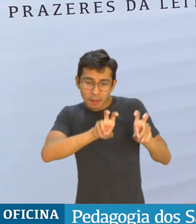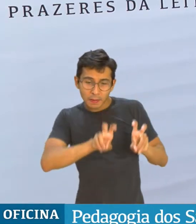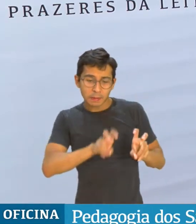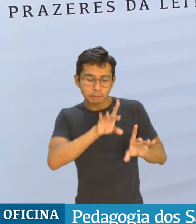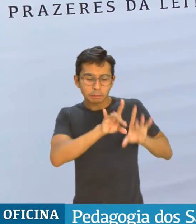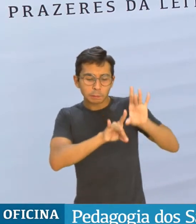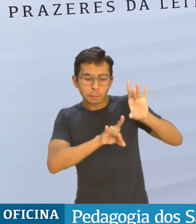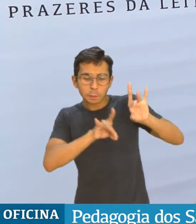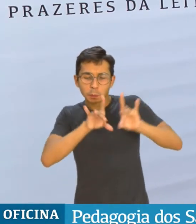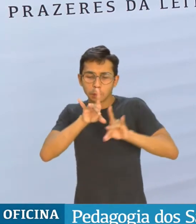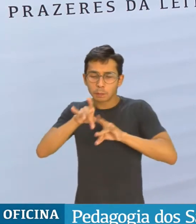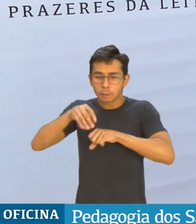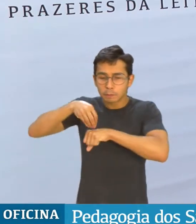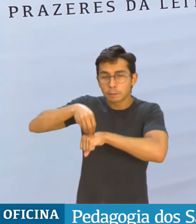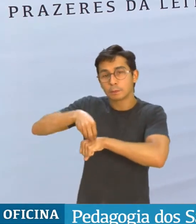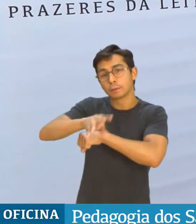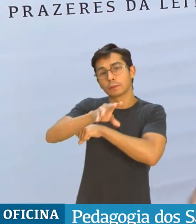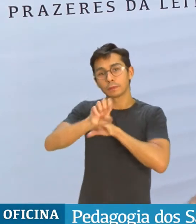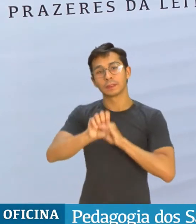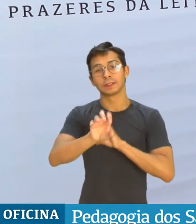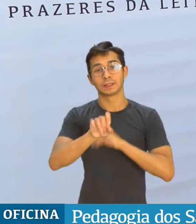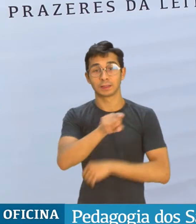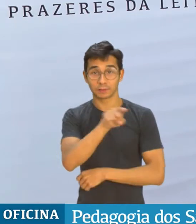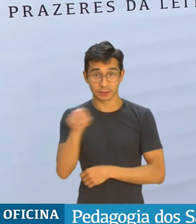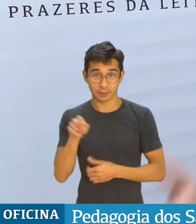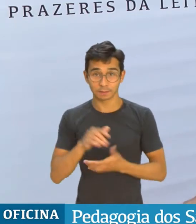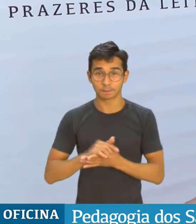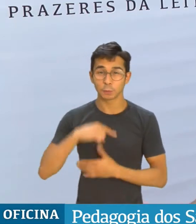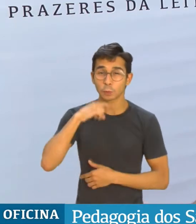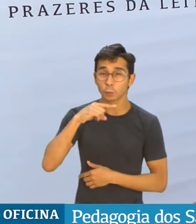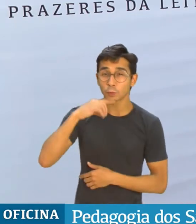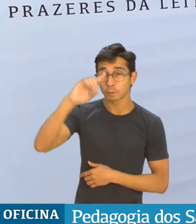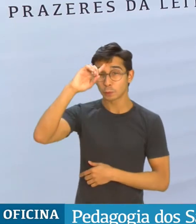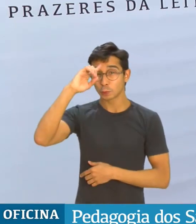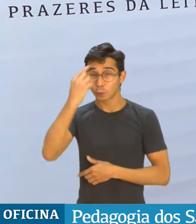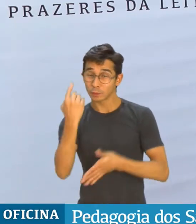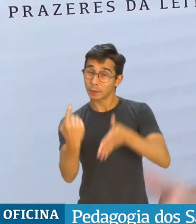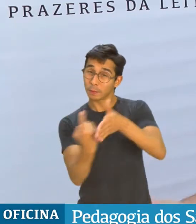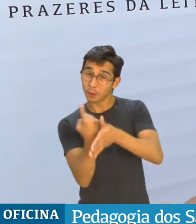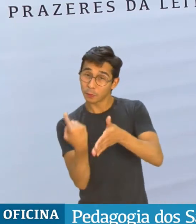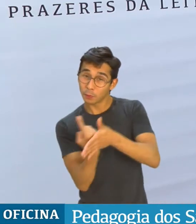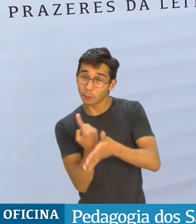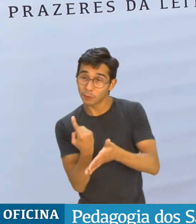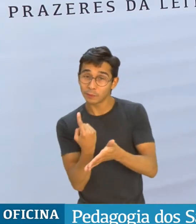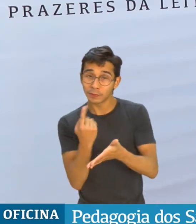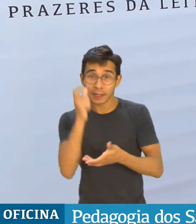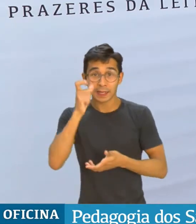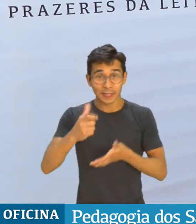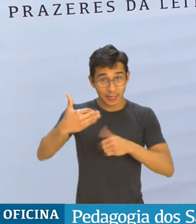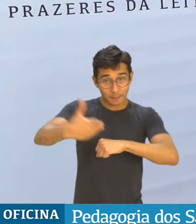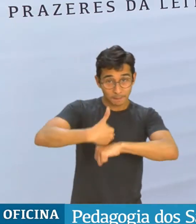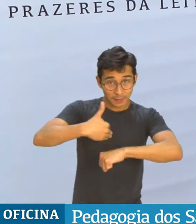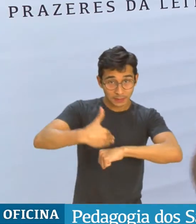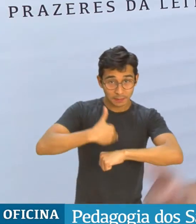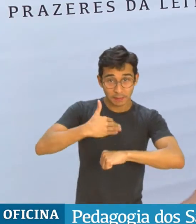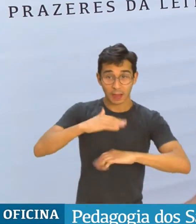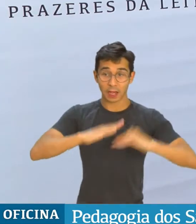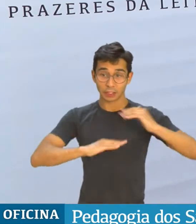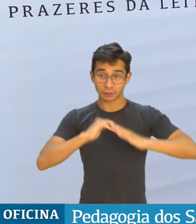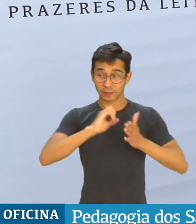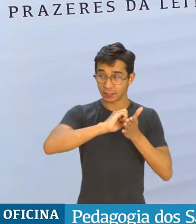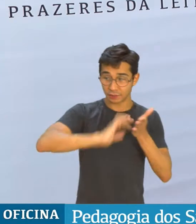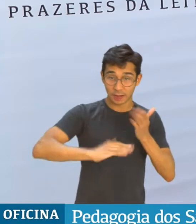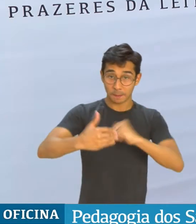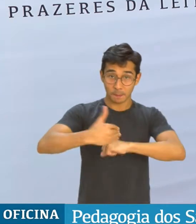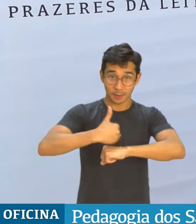para trazer aqui para vocês, mas quem tiver alguma dúvida, quem tiver interesse sobre o tema, participar de algumas atividades que tenham uma